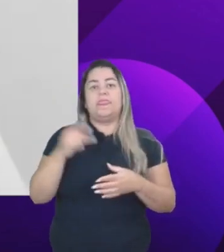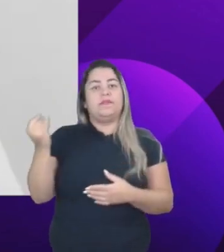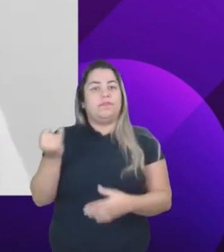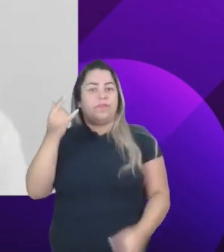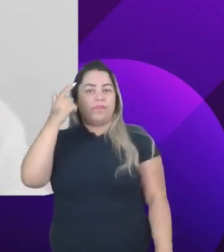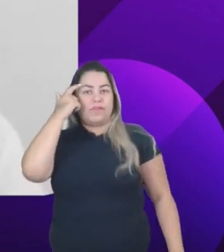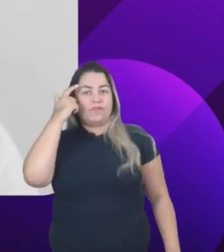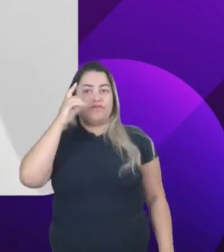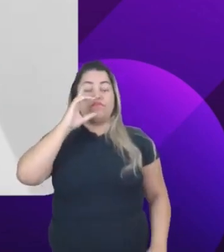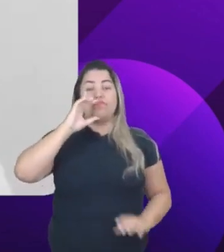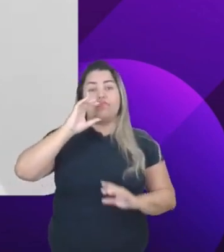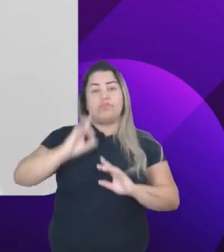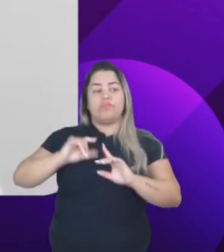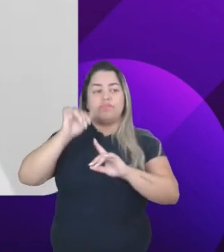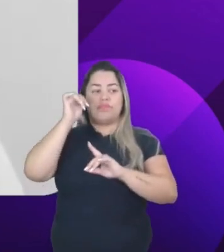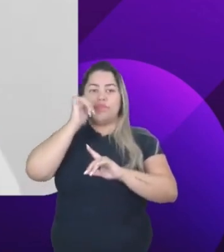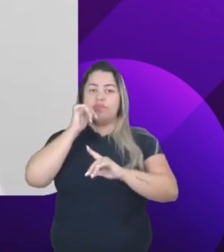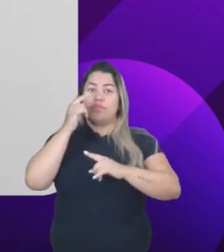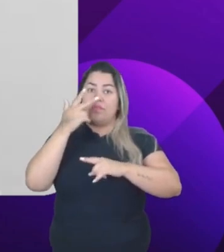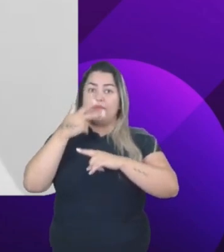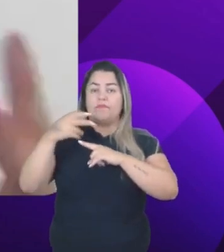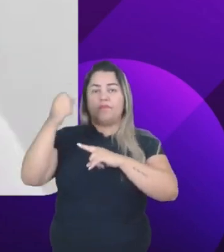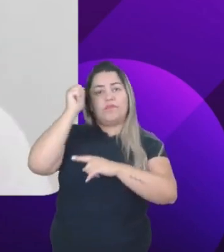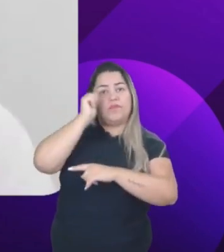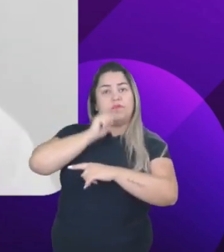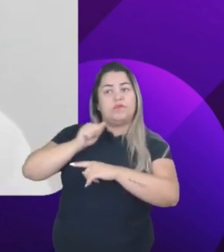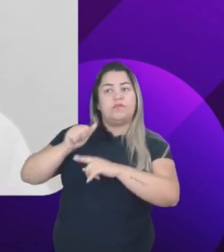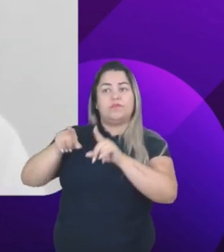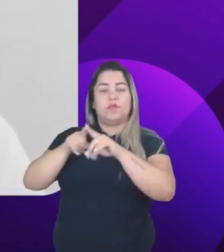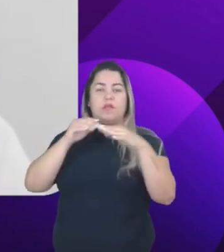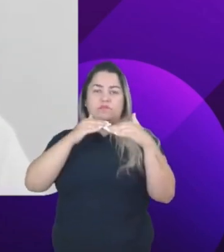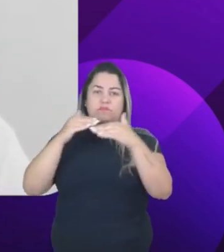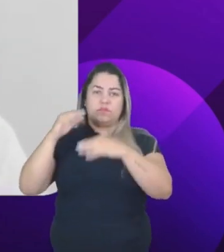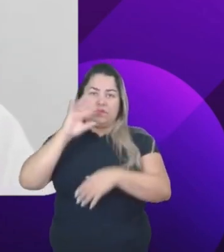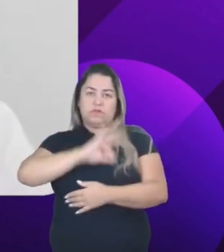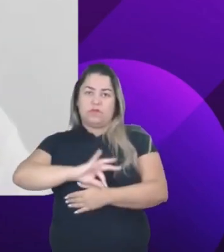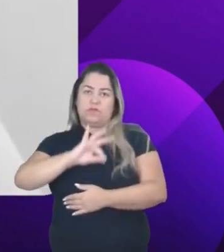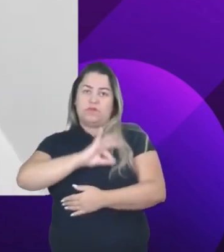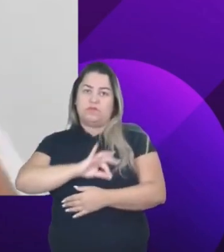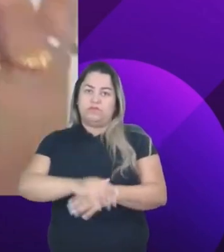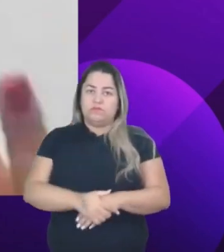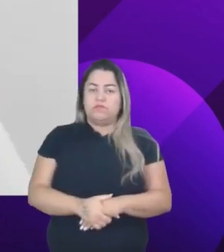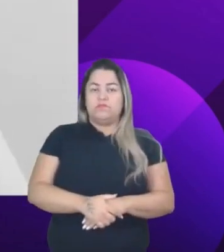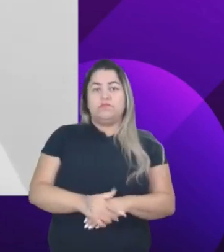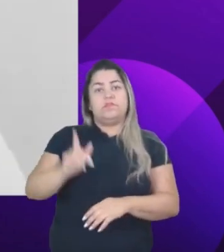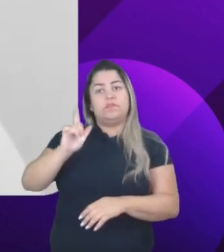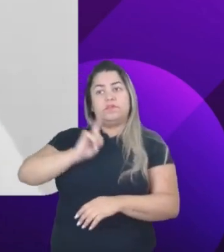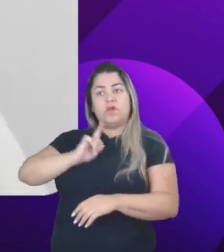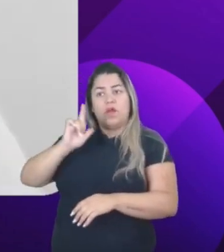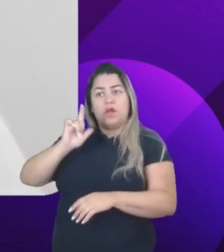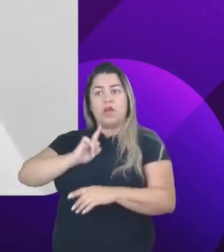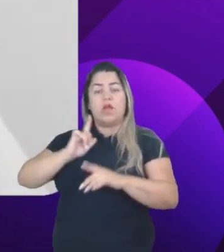aqui nos direitos das mulheres, nas conquistas das mulheres, até chegar nessa questão da igualdade salarial, né? Porque isso tem a ver com a